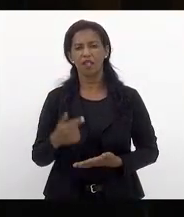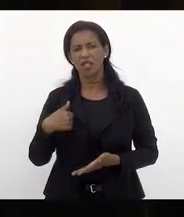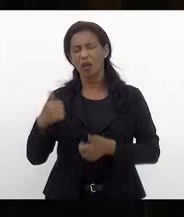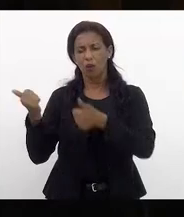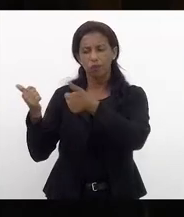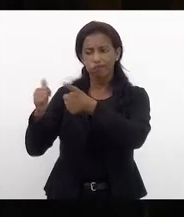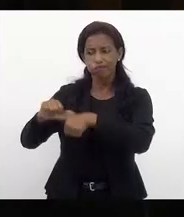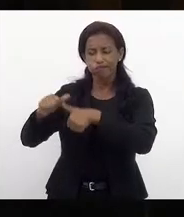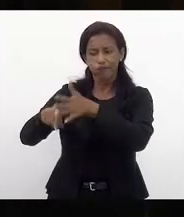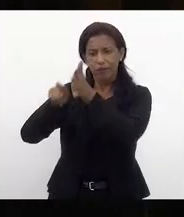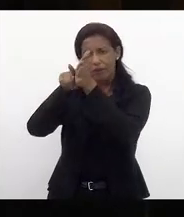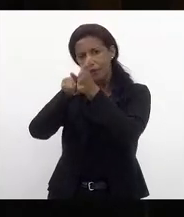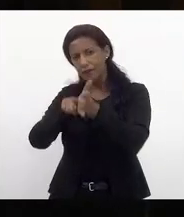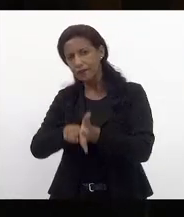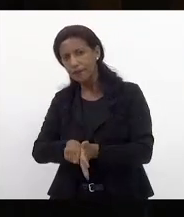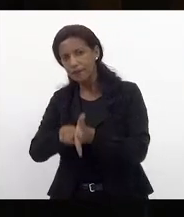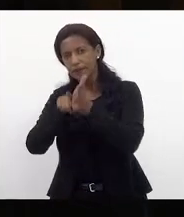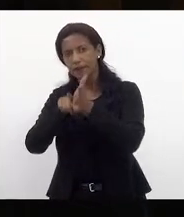analisando